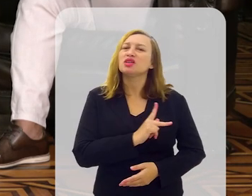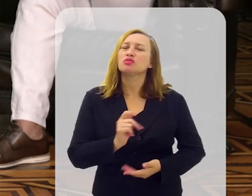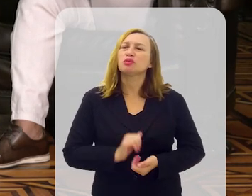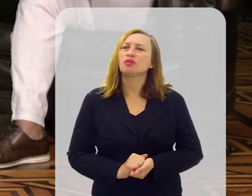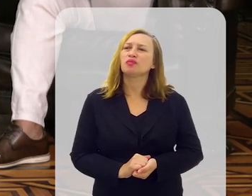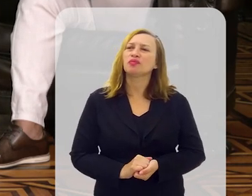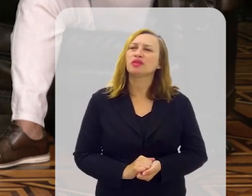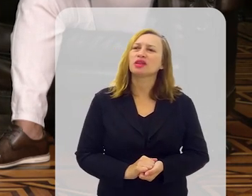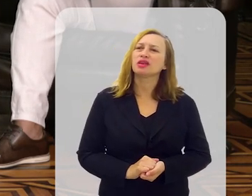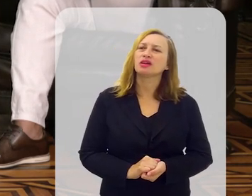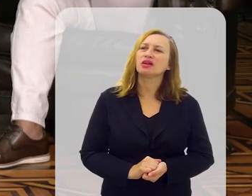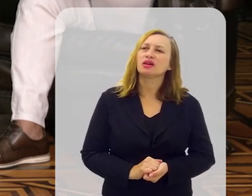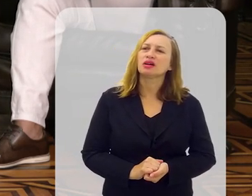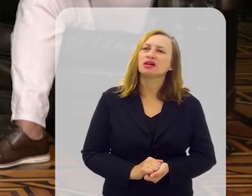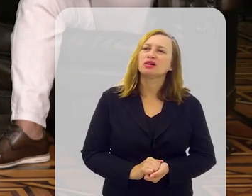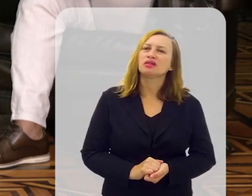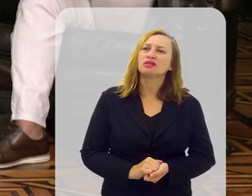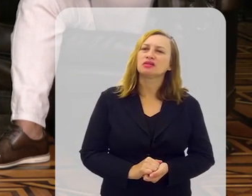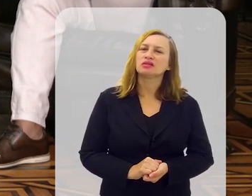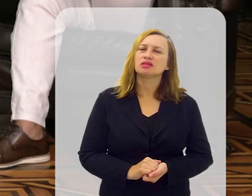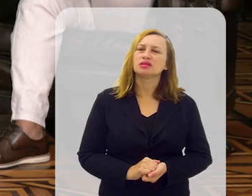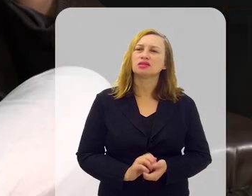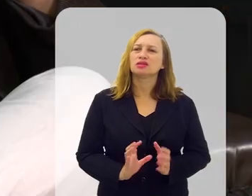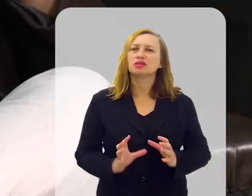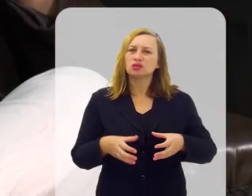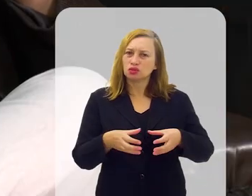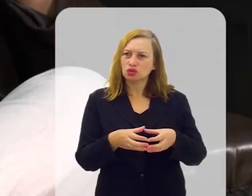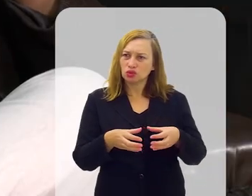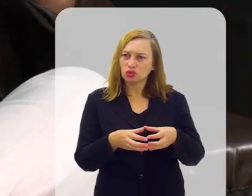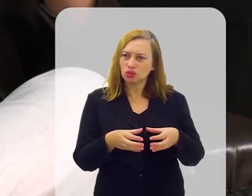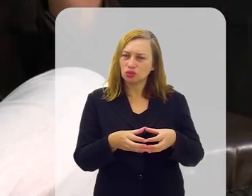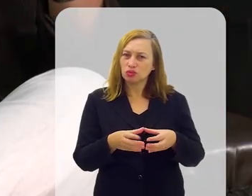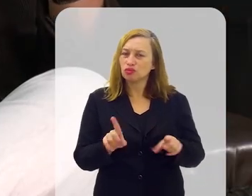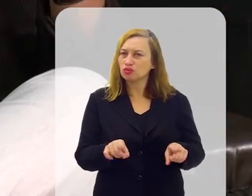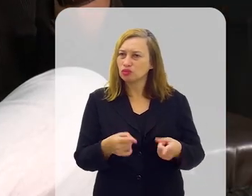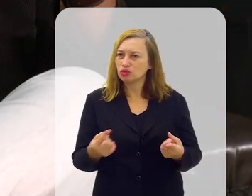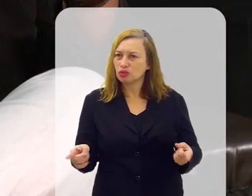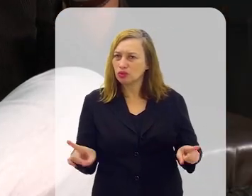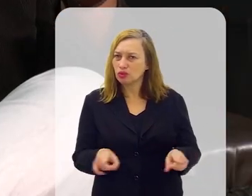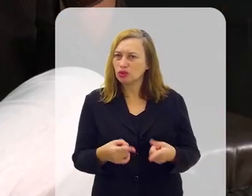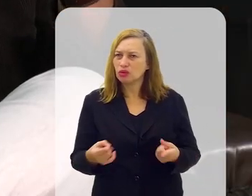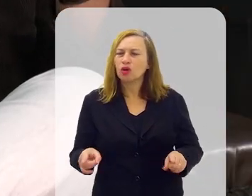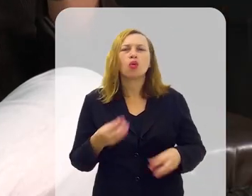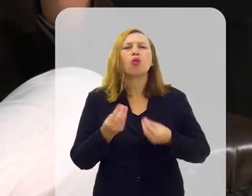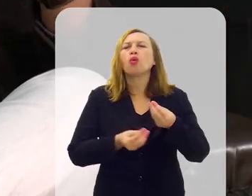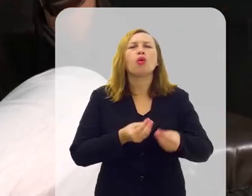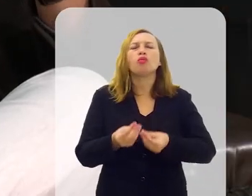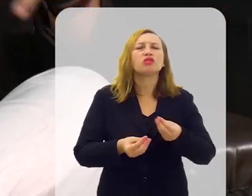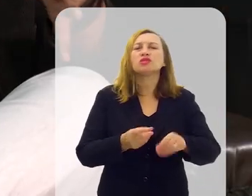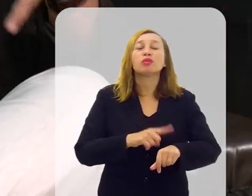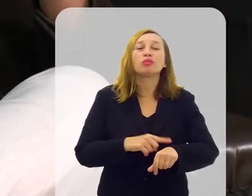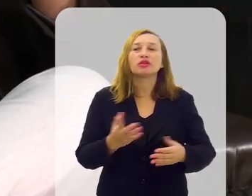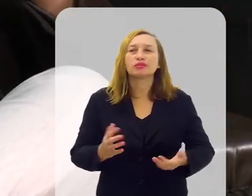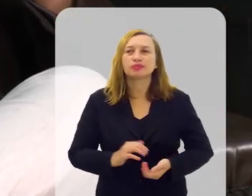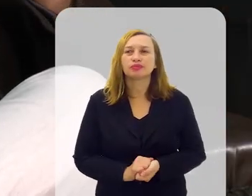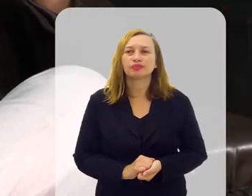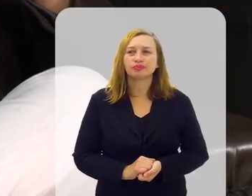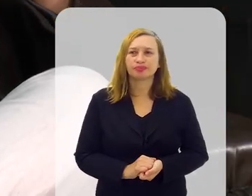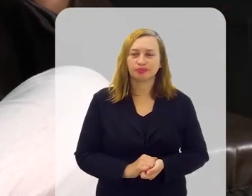bispo, tu fizeste parte de uma banda muito grande, de um grupo, né? De um coral, sim, né? Como é que foi esse